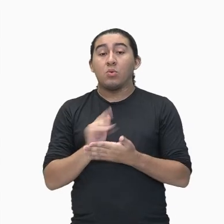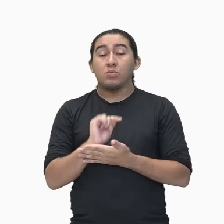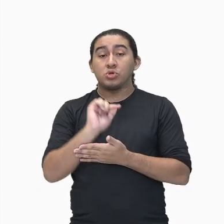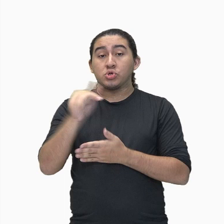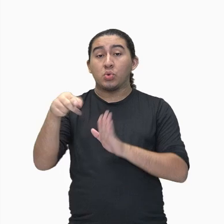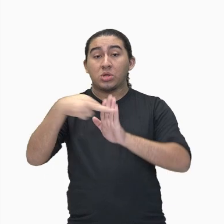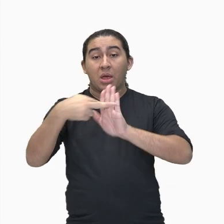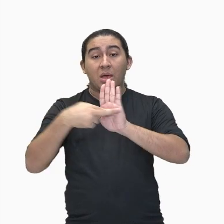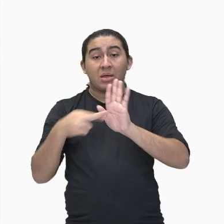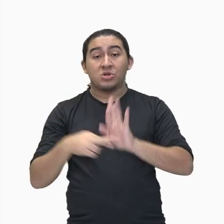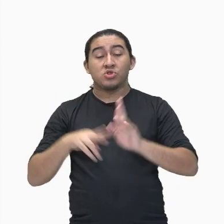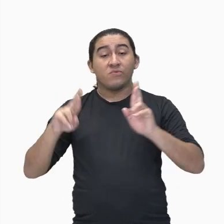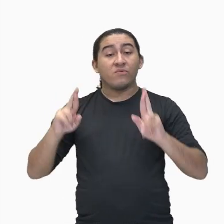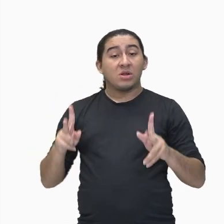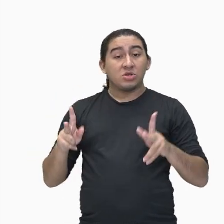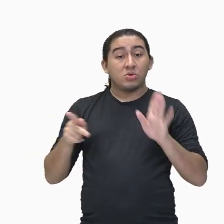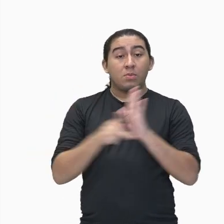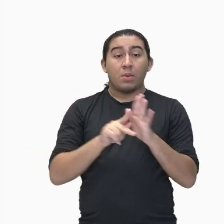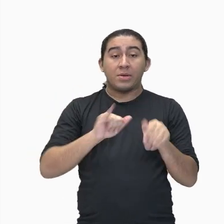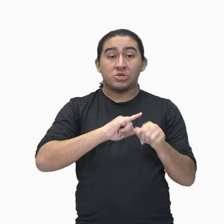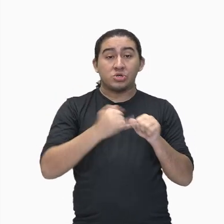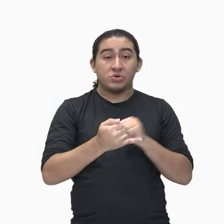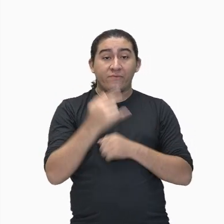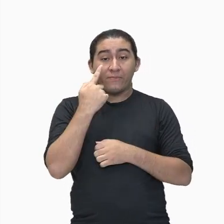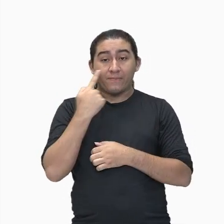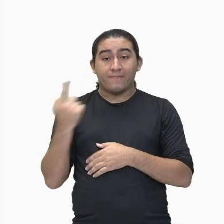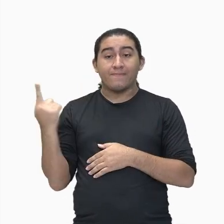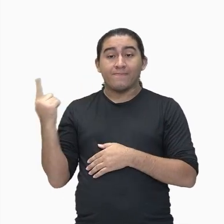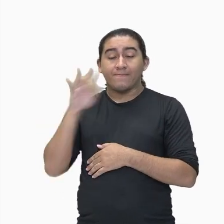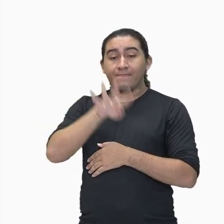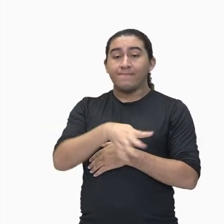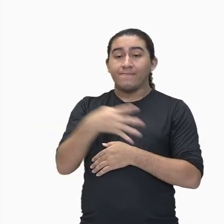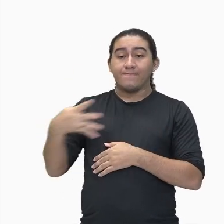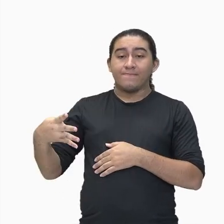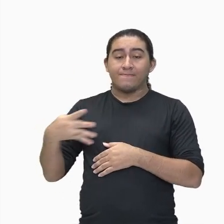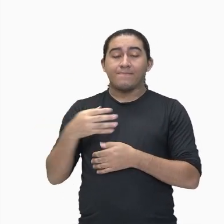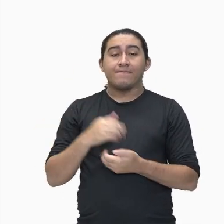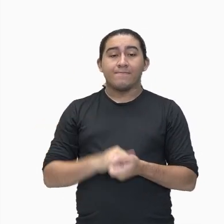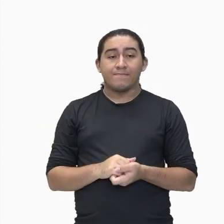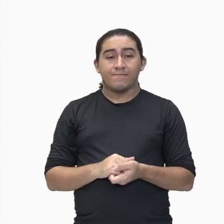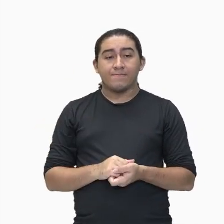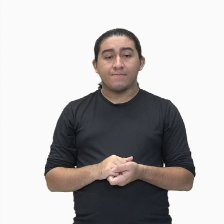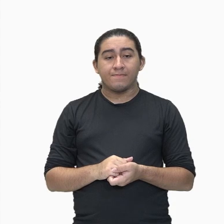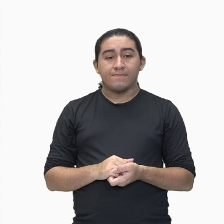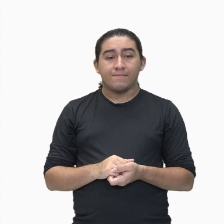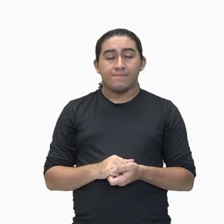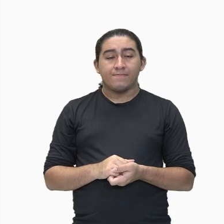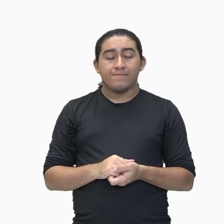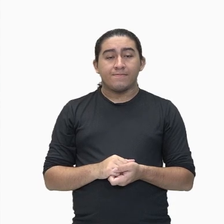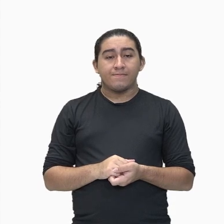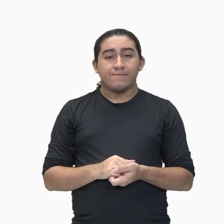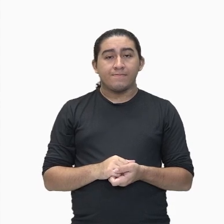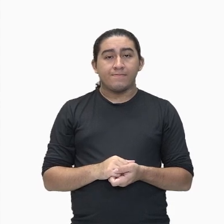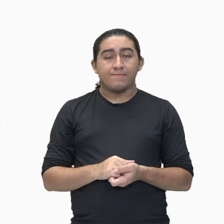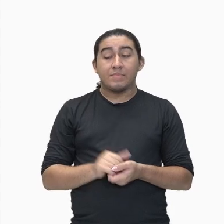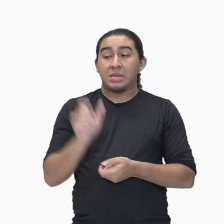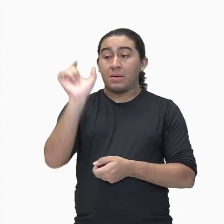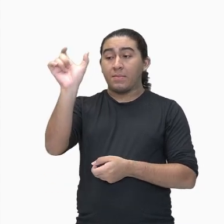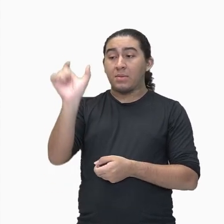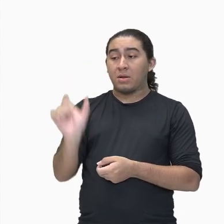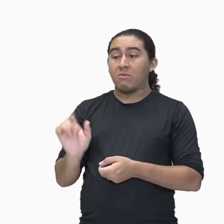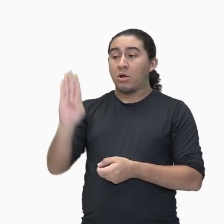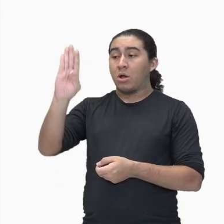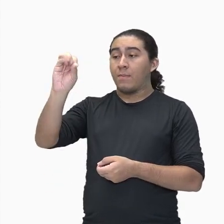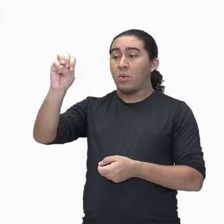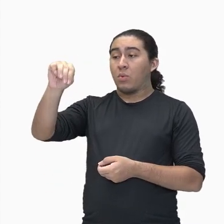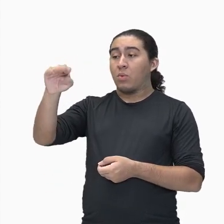de grau dos adjetivos. Bom, mal, grande e pequeno, né? Como tudo, a